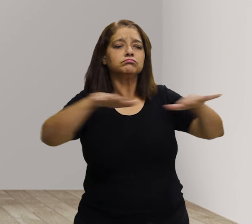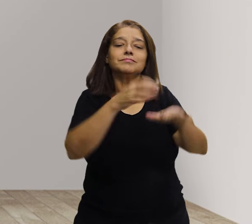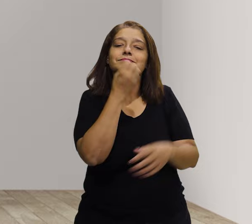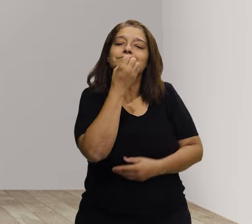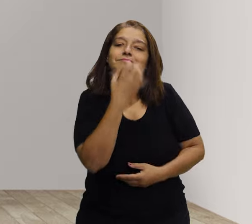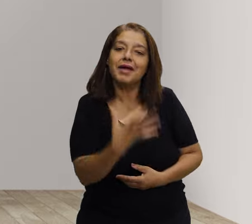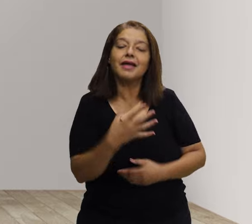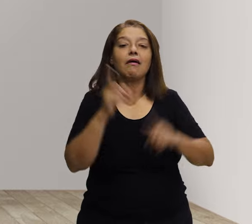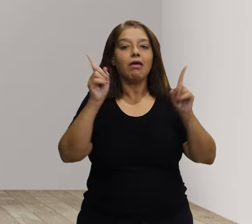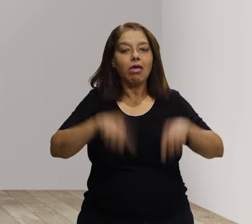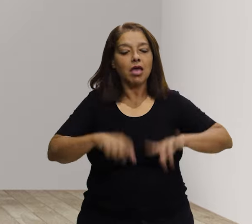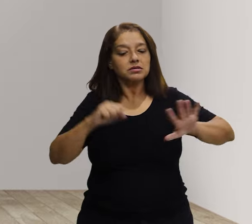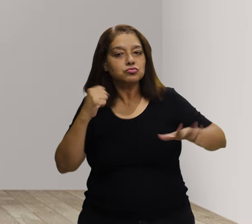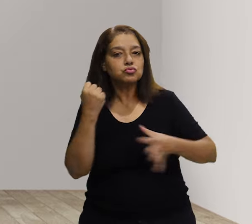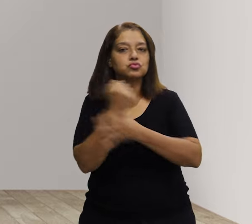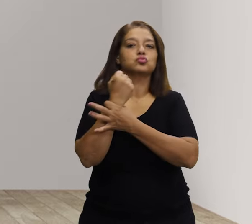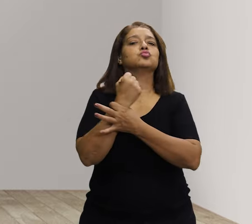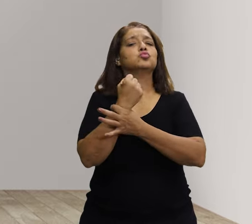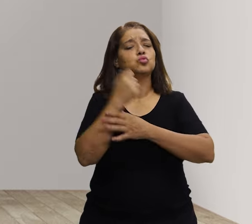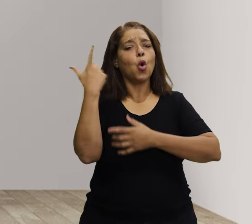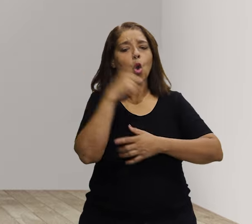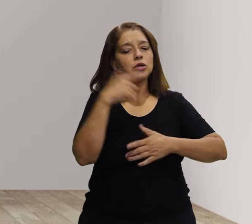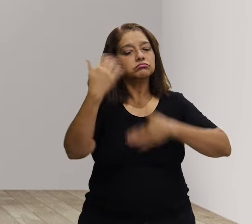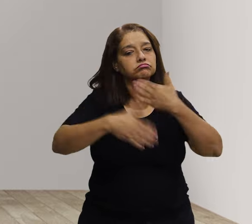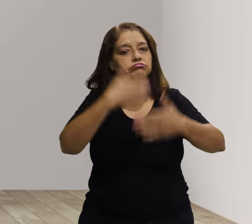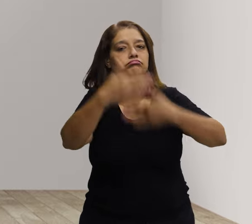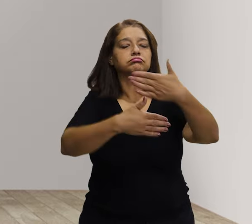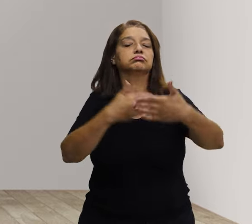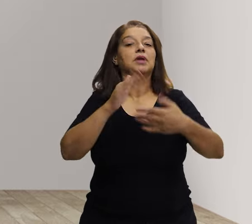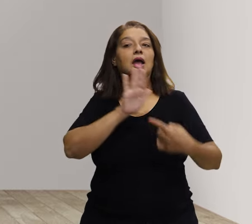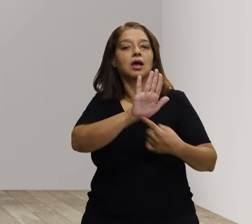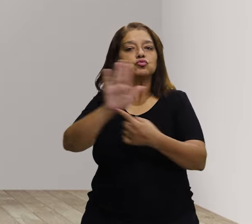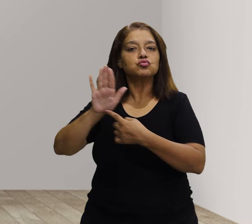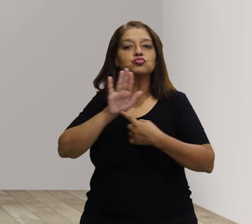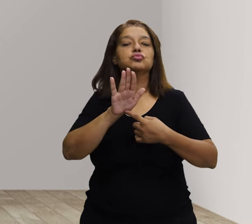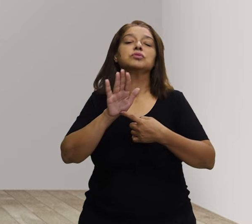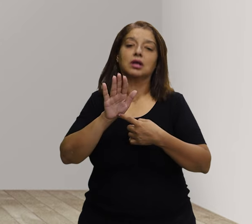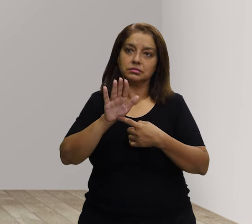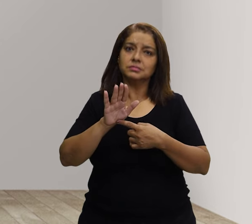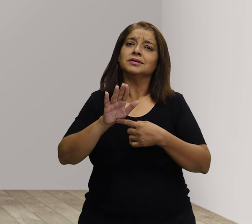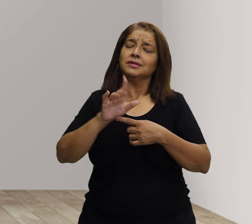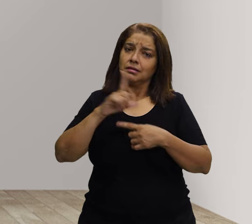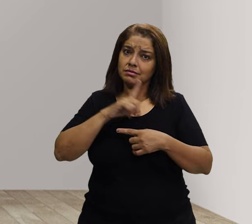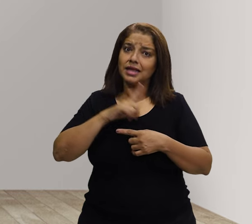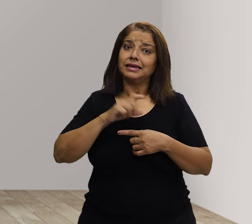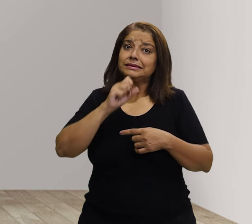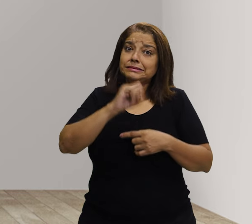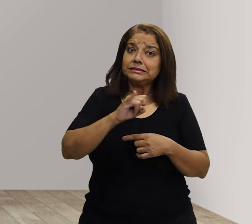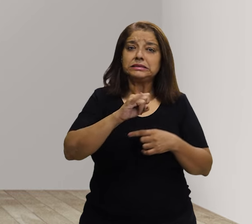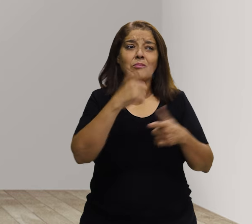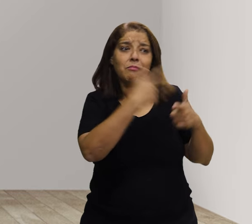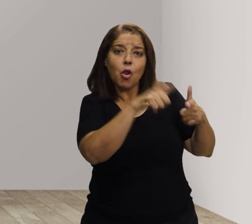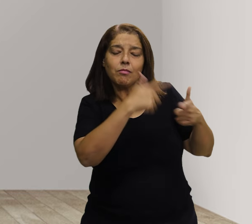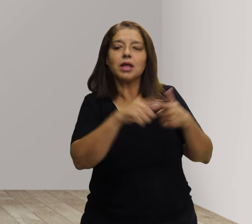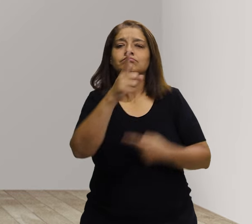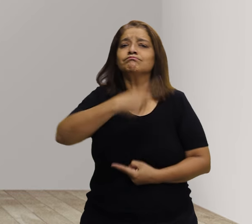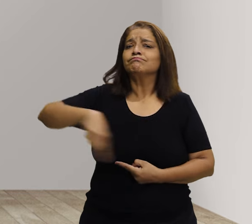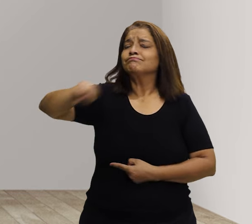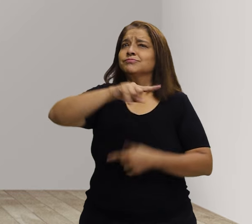e desenvolvimento, tem sido cada vez mais marcado por tensões e conflitos. Essa